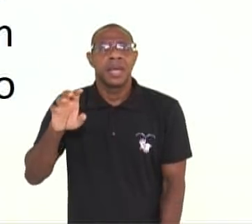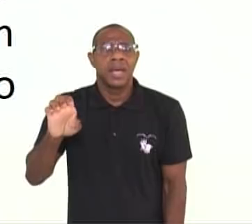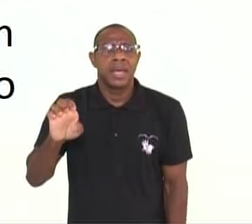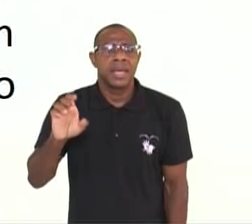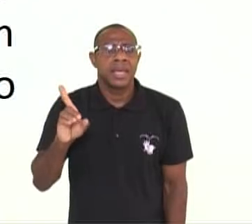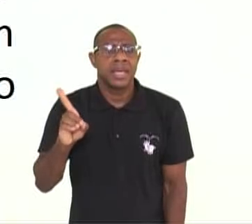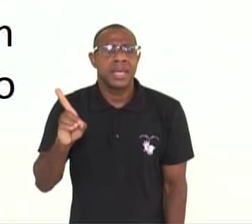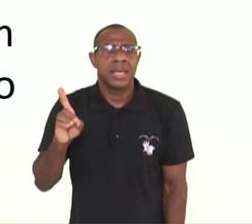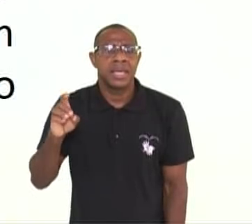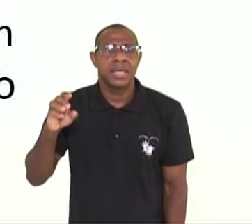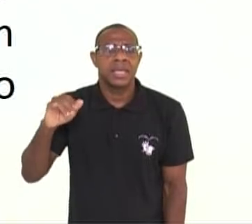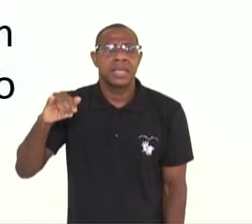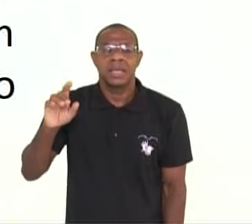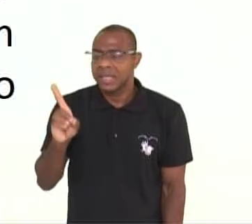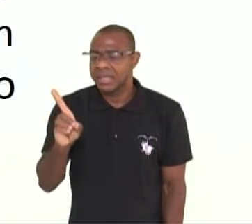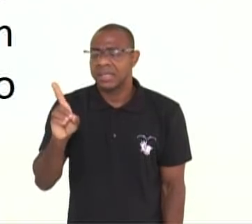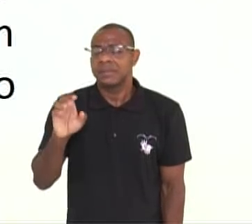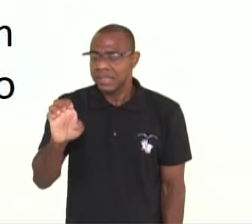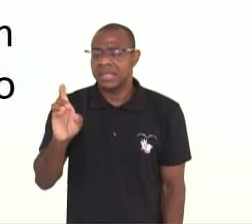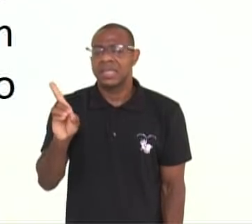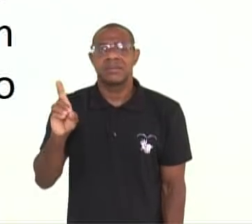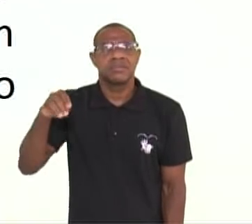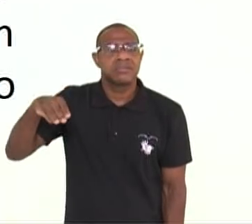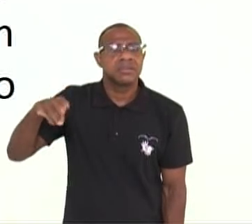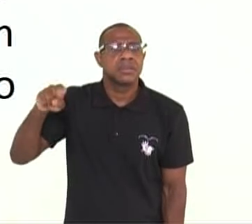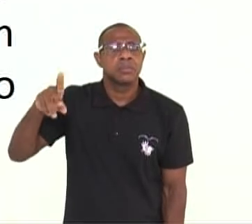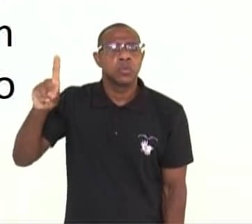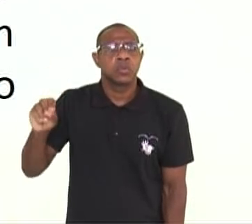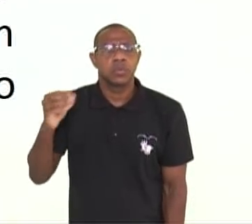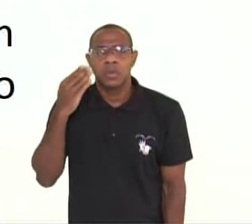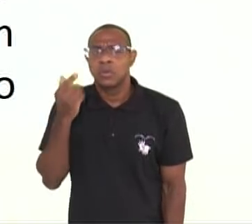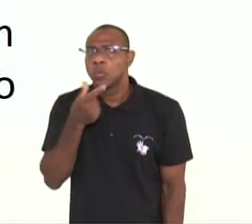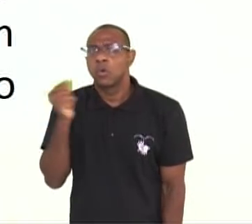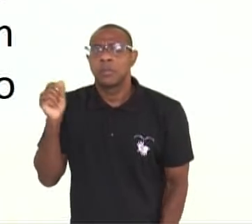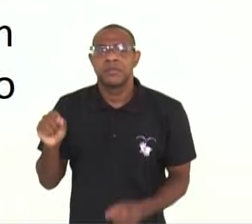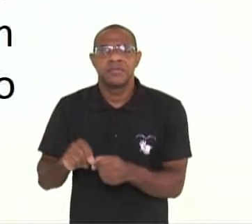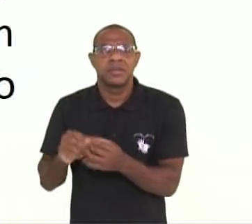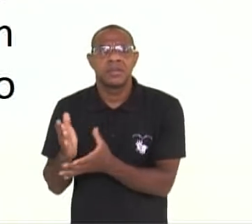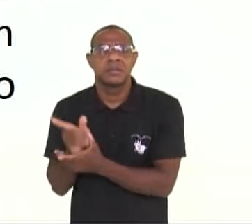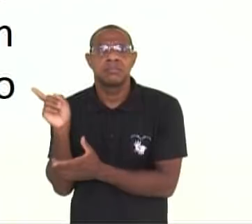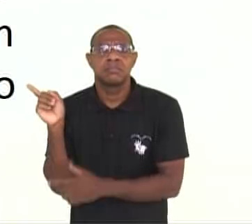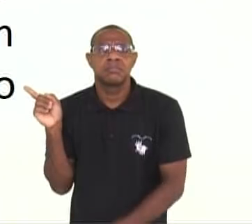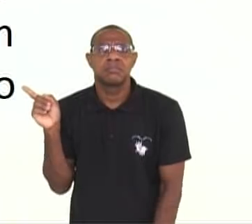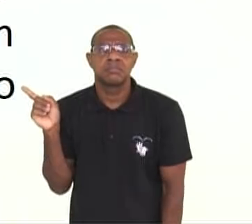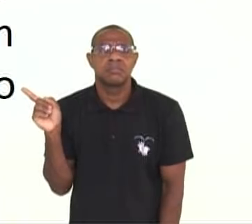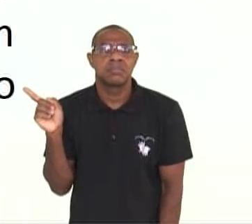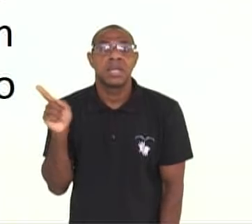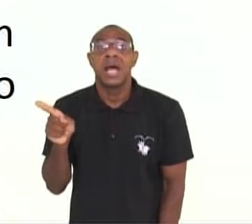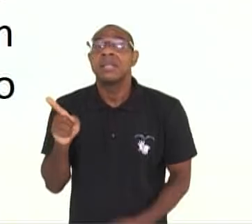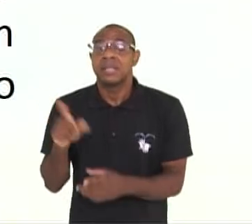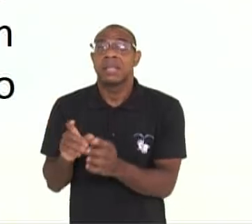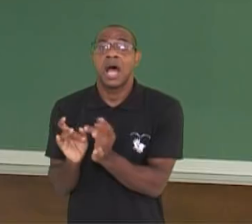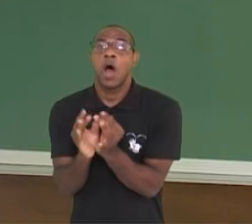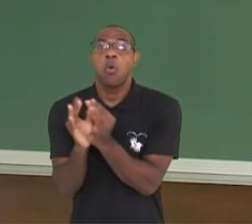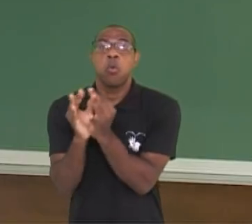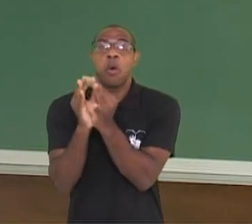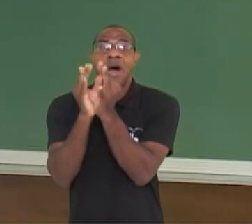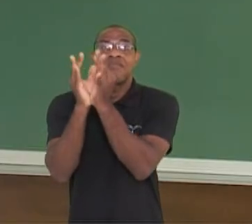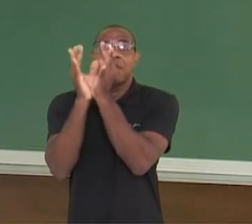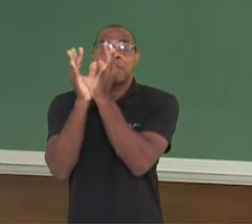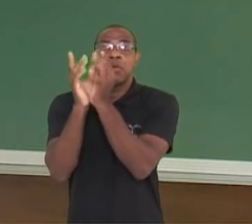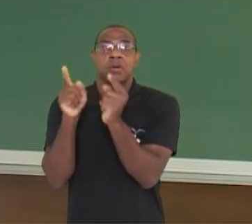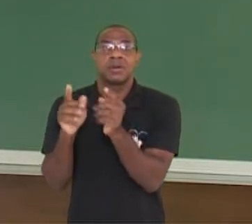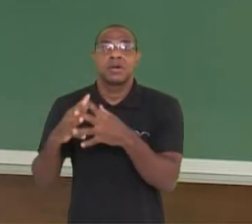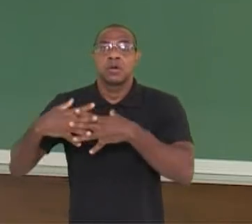essa mecanização. Já era algo que funcionava a vapor mecânico,